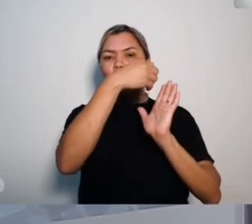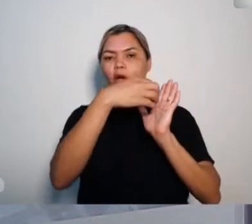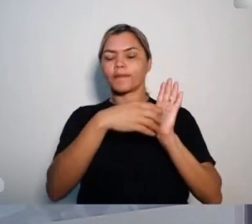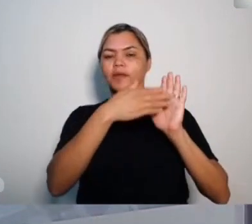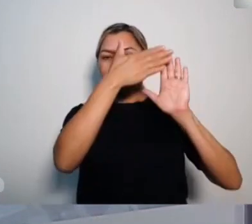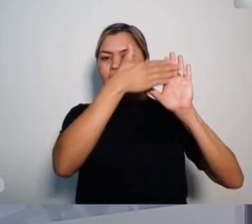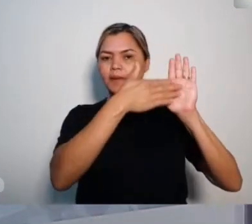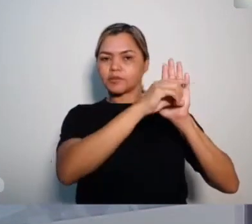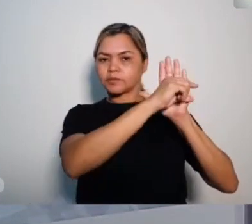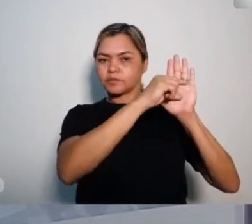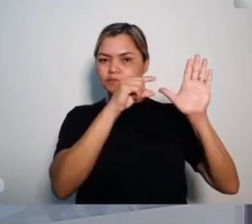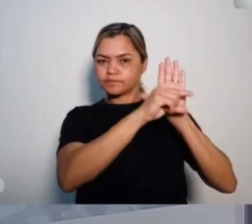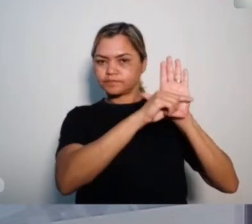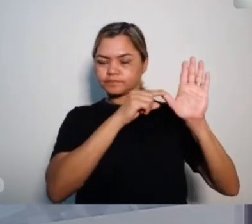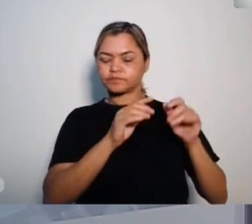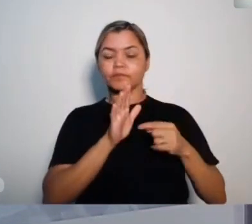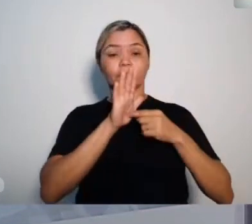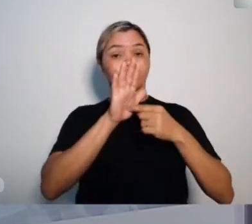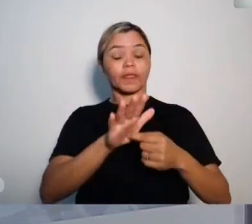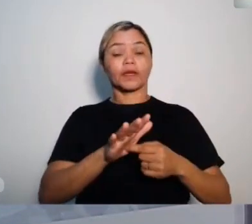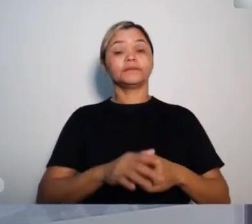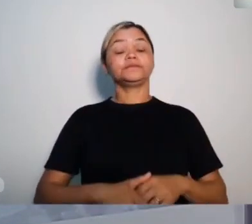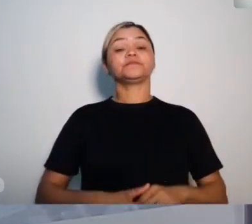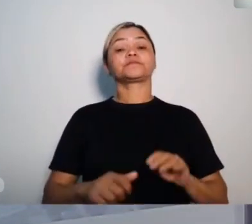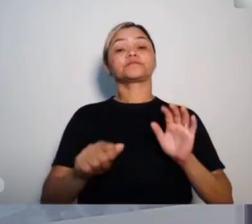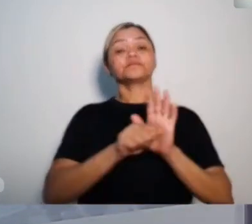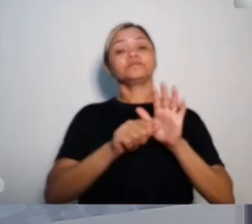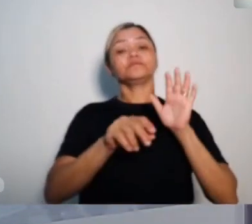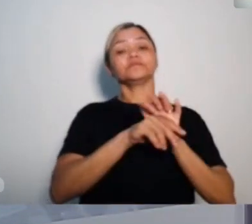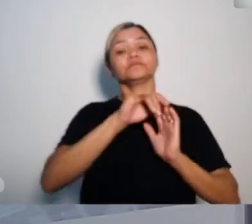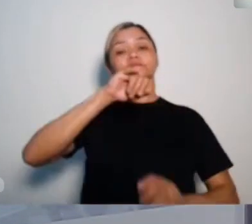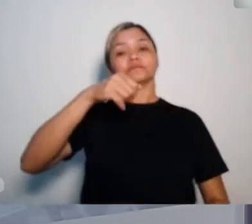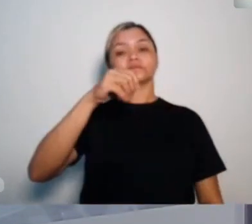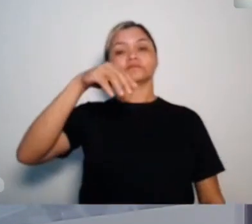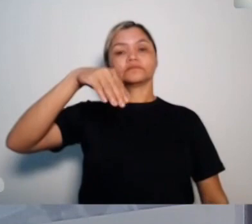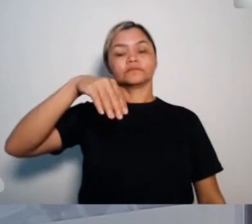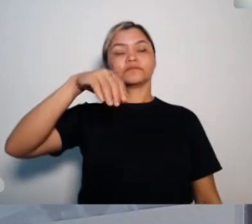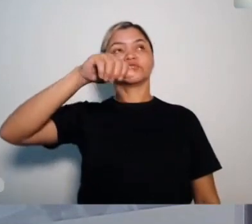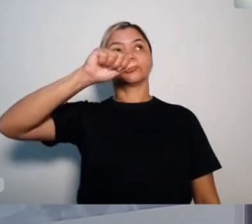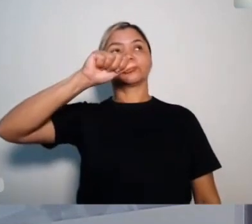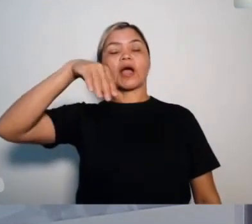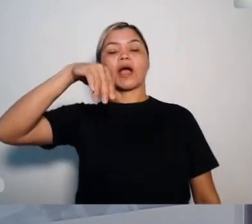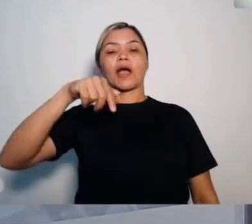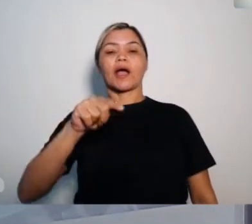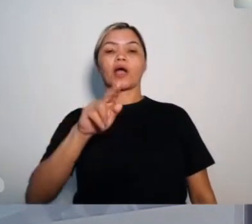referi, lá da Avenida Jaguaribe, em que